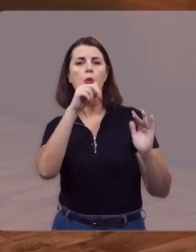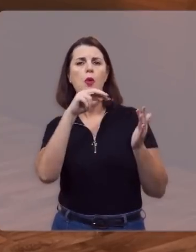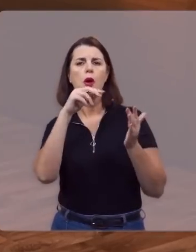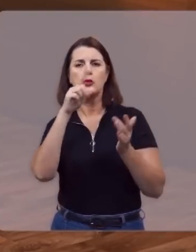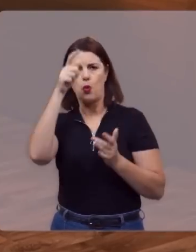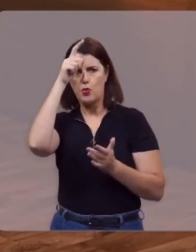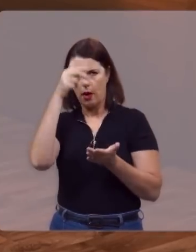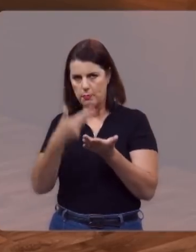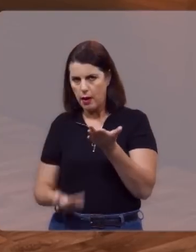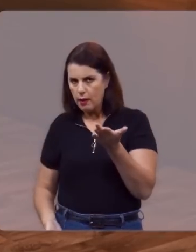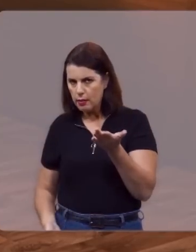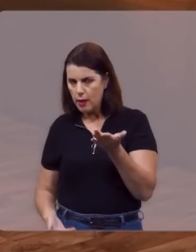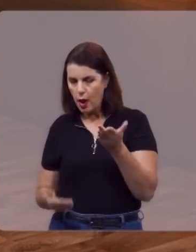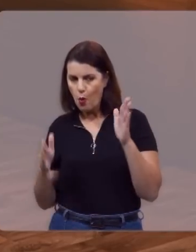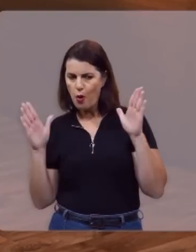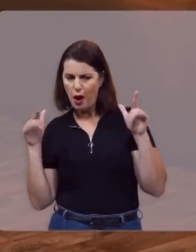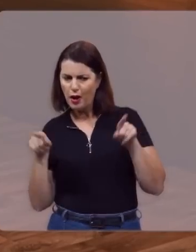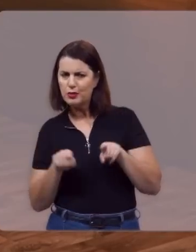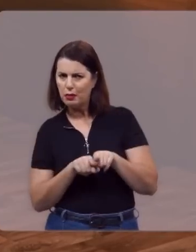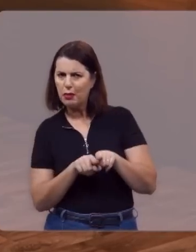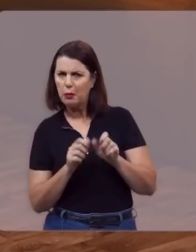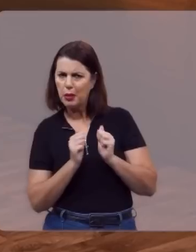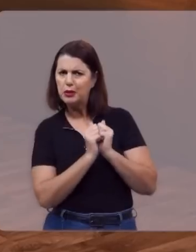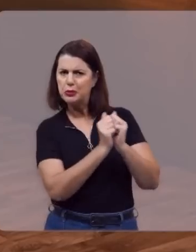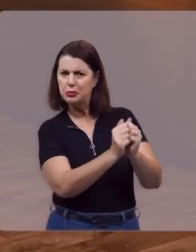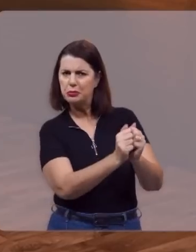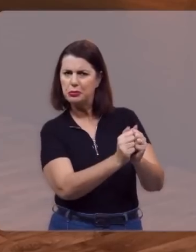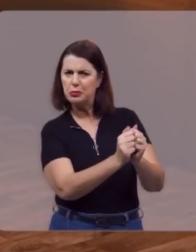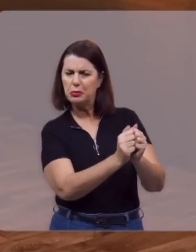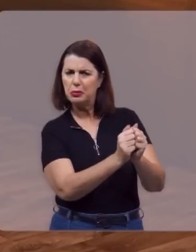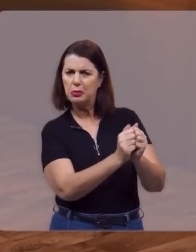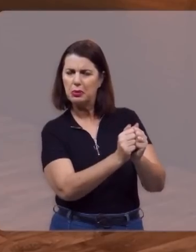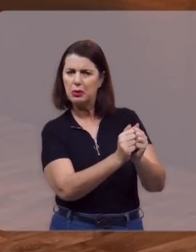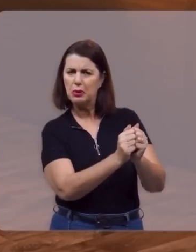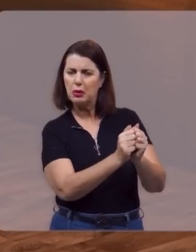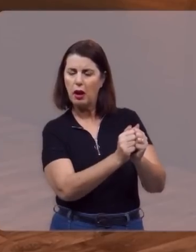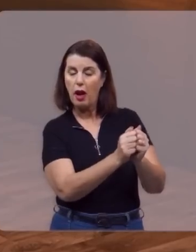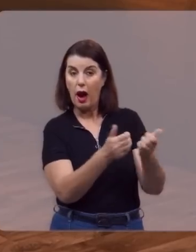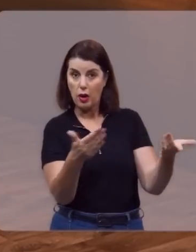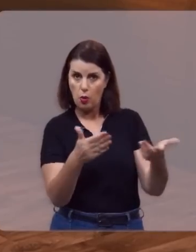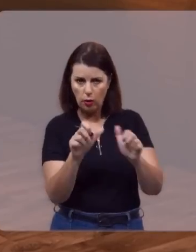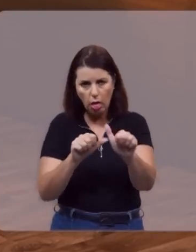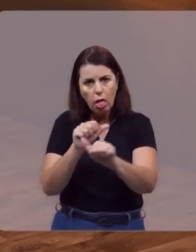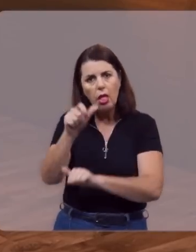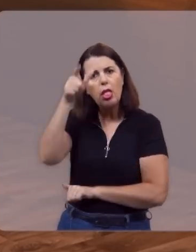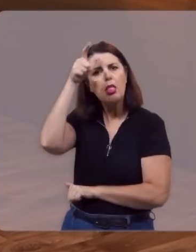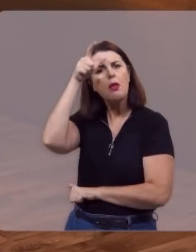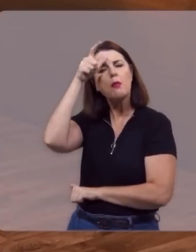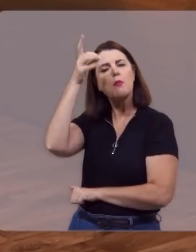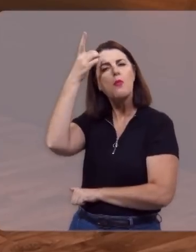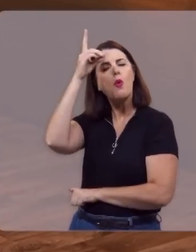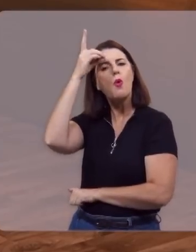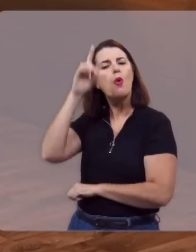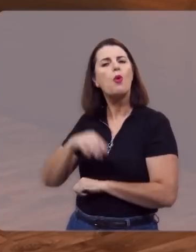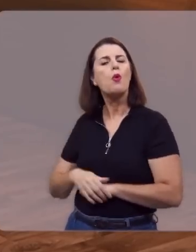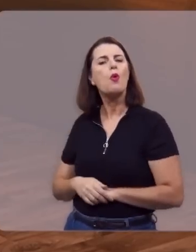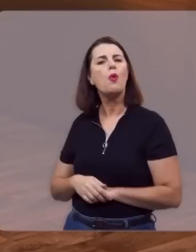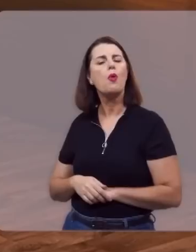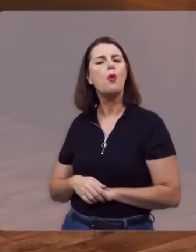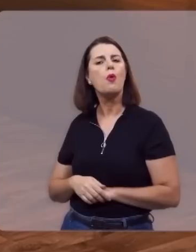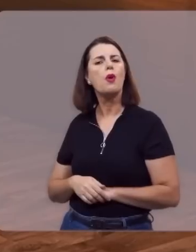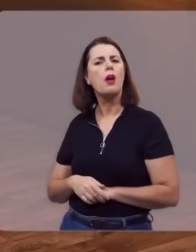Lúcifer, anjos também caíram, e são demônios, e que